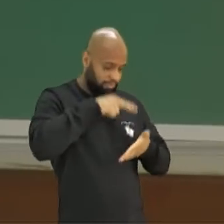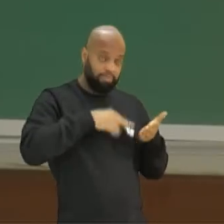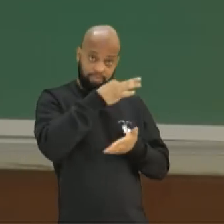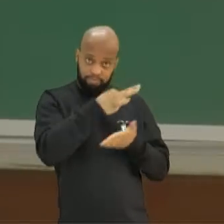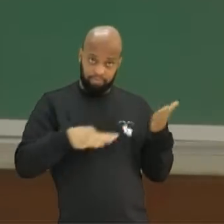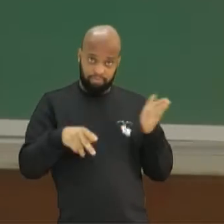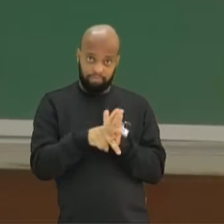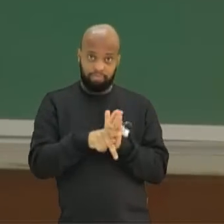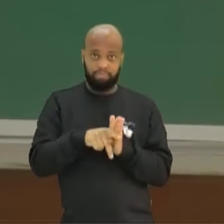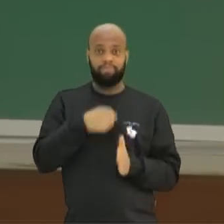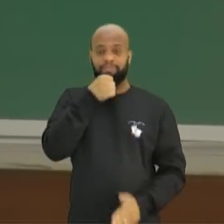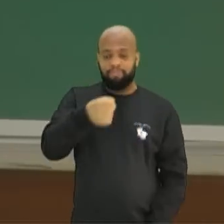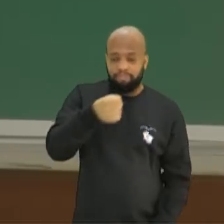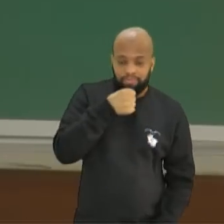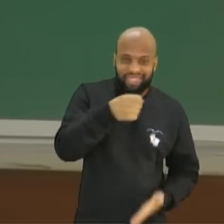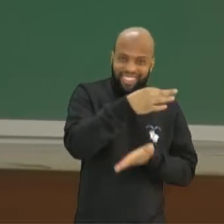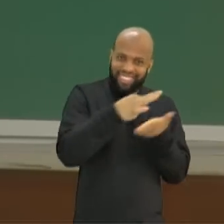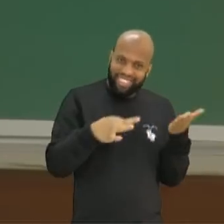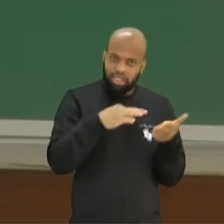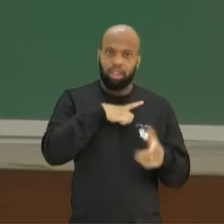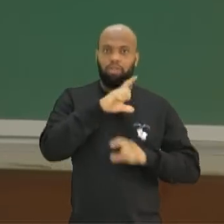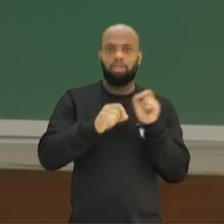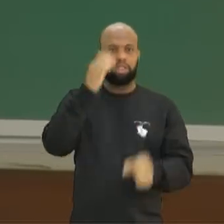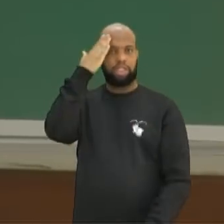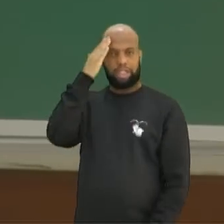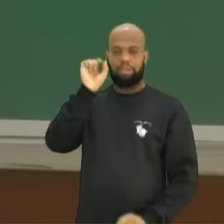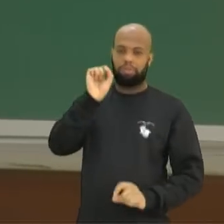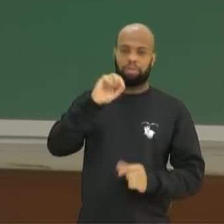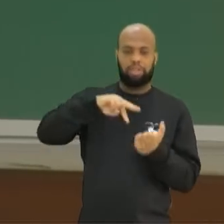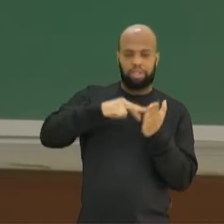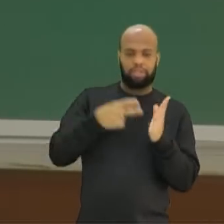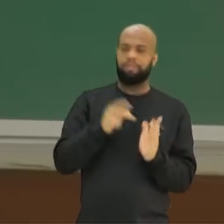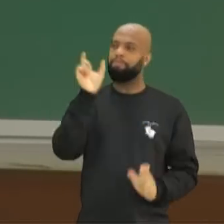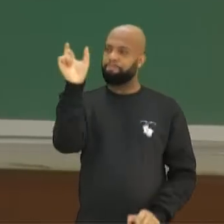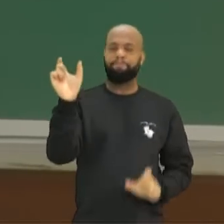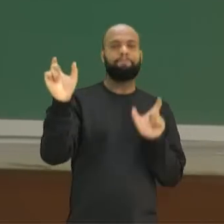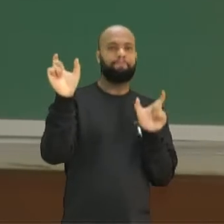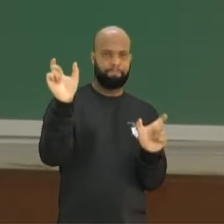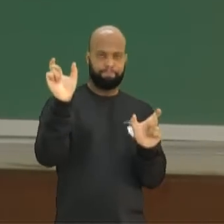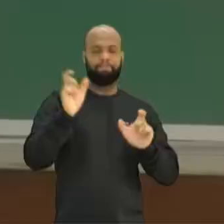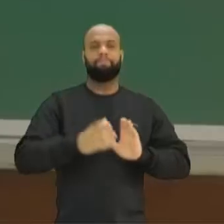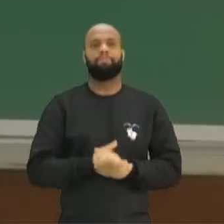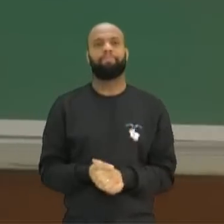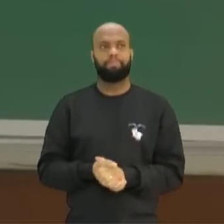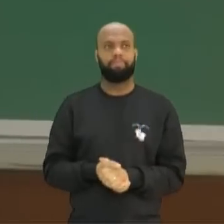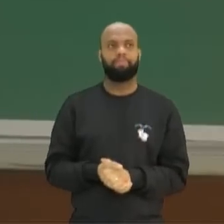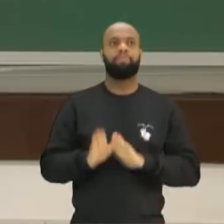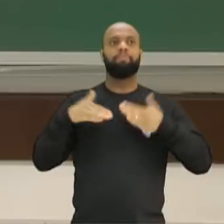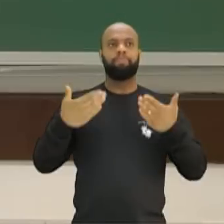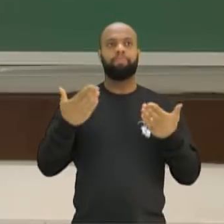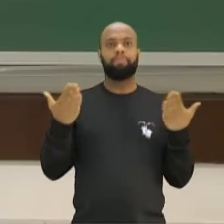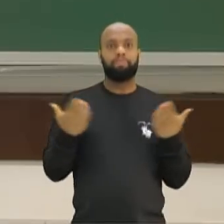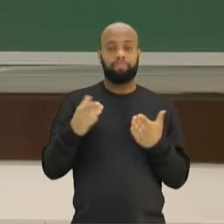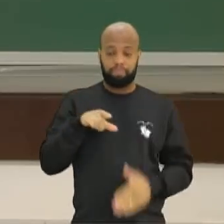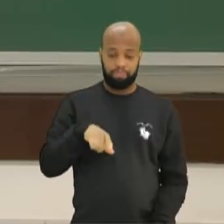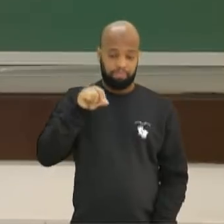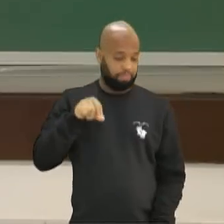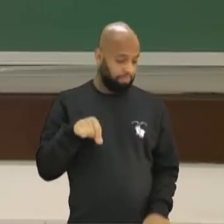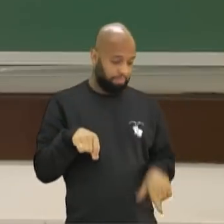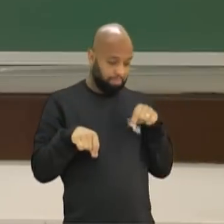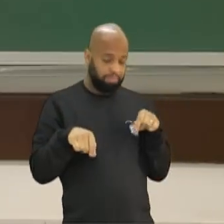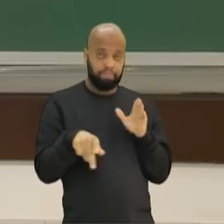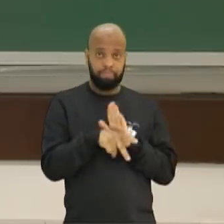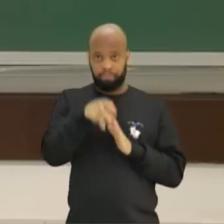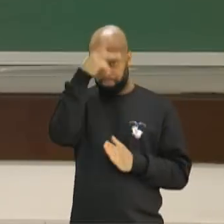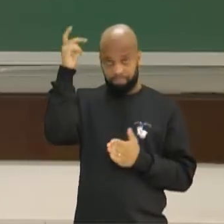da reportagem tenha noção do que seja esse streaming e esse mainstream. Então, são escolhas